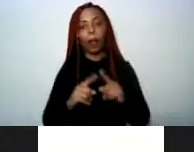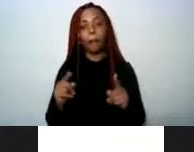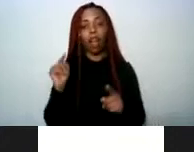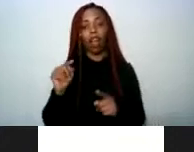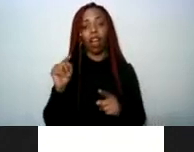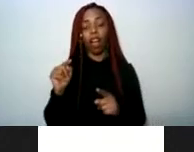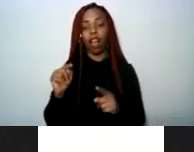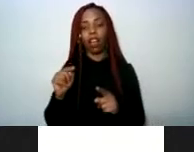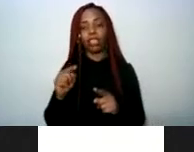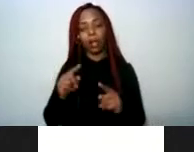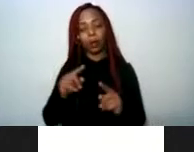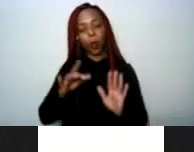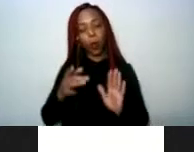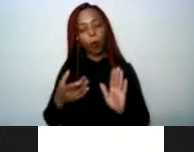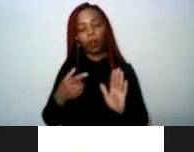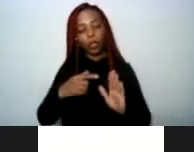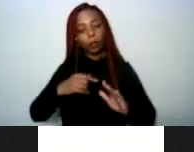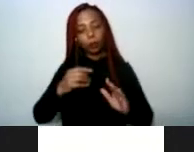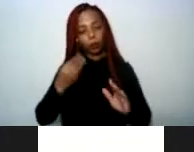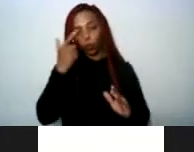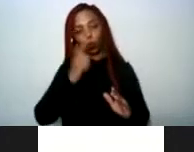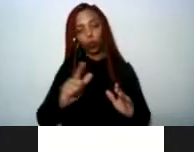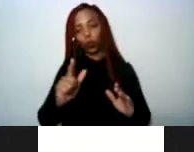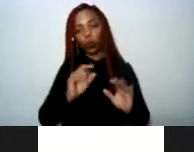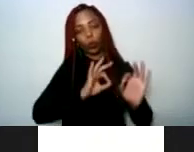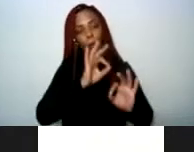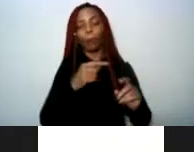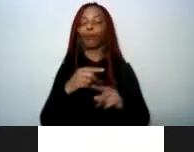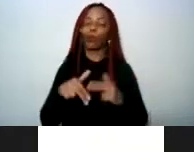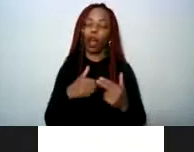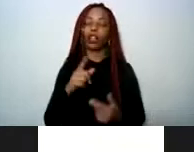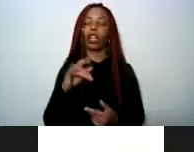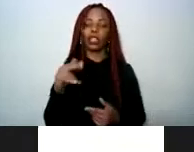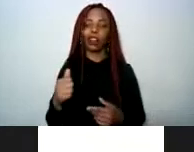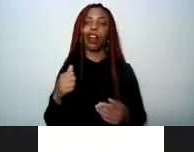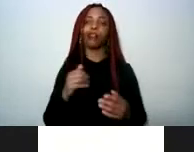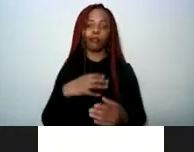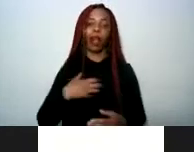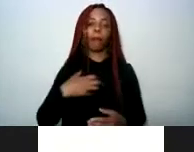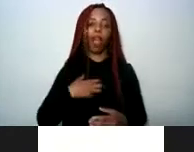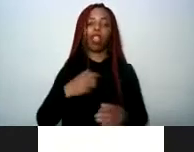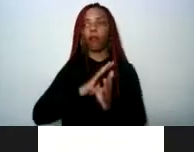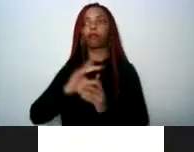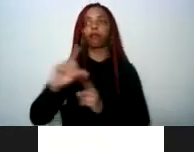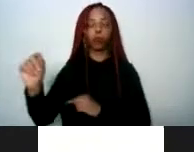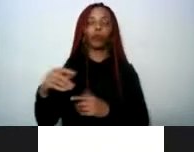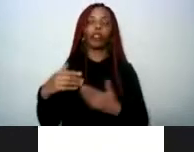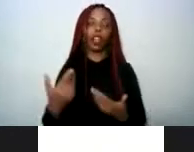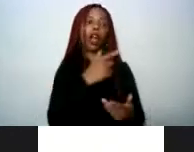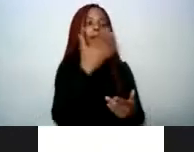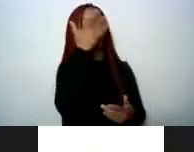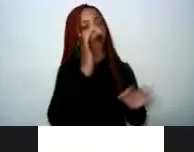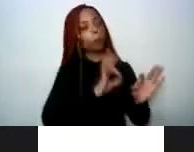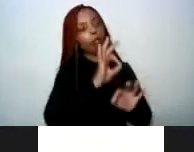feitas muito por conta da saída da Lina da Bahia onde a obra ela ganhou algumas modificações em relação